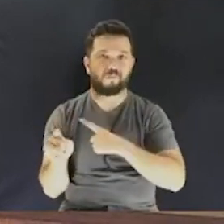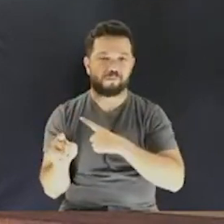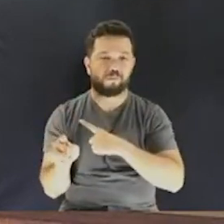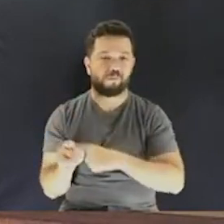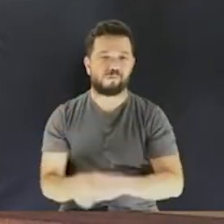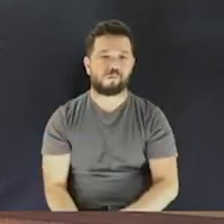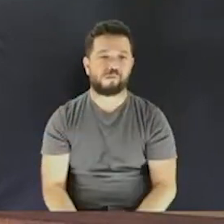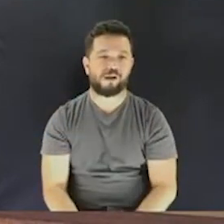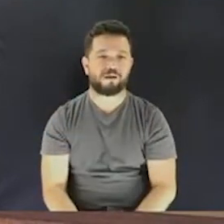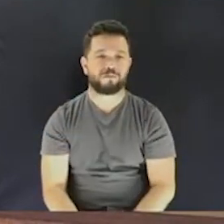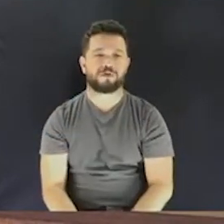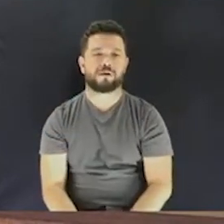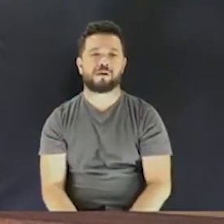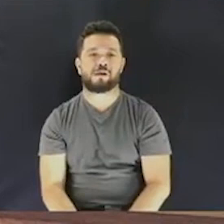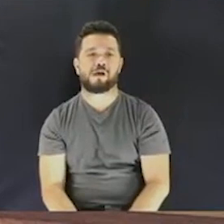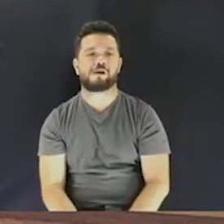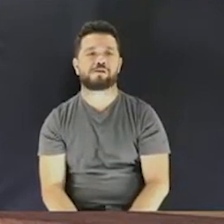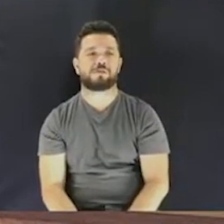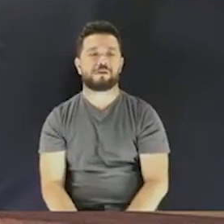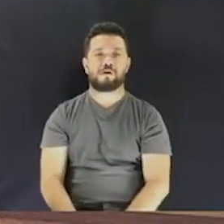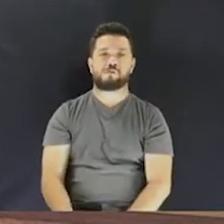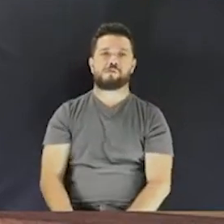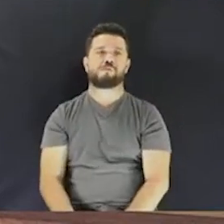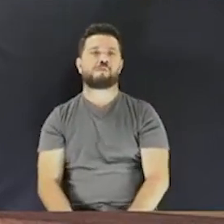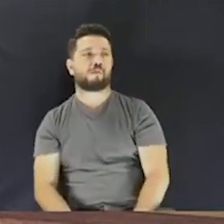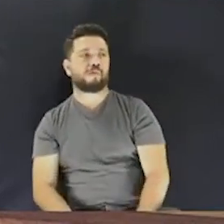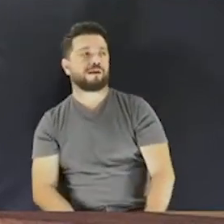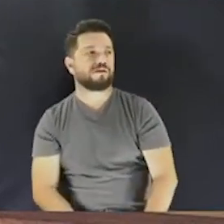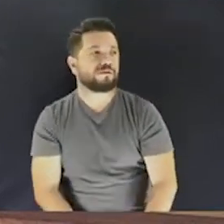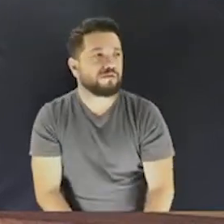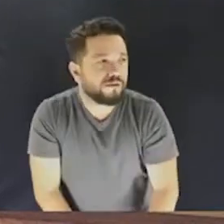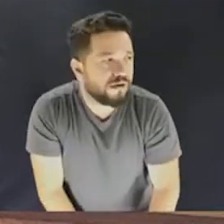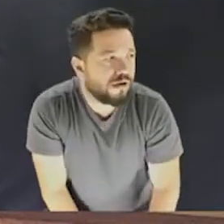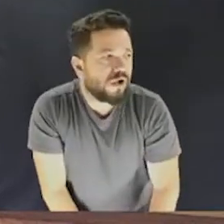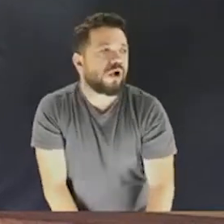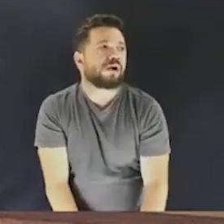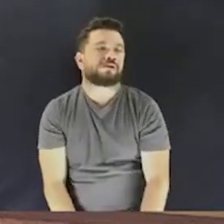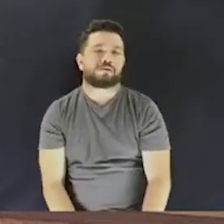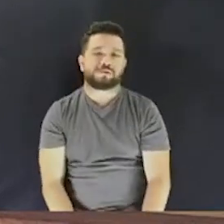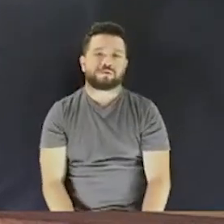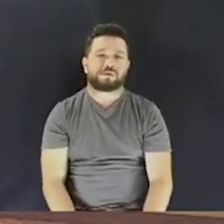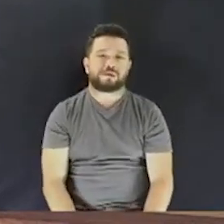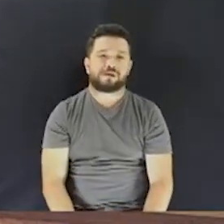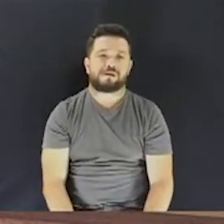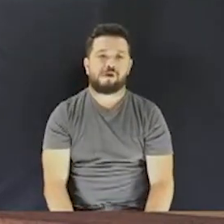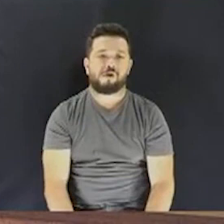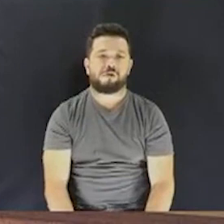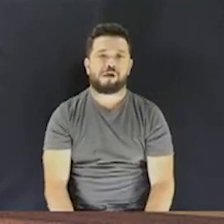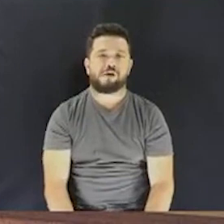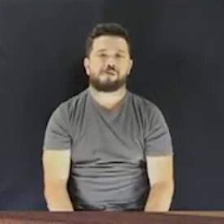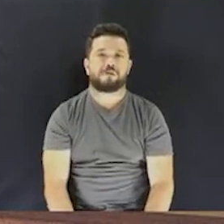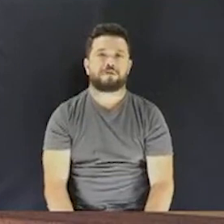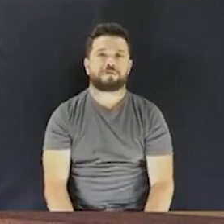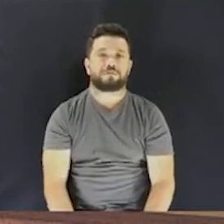condomínios são muitas pessoas que vivem lá e que tem passado esses problemas pois